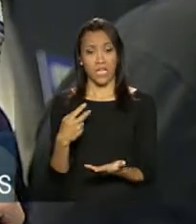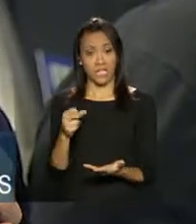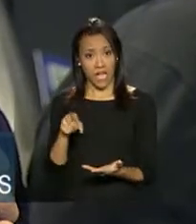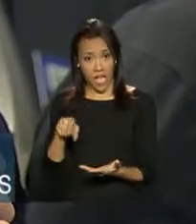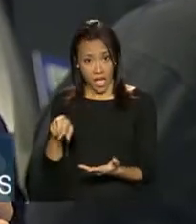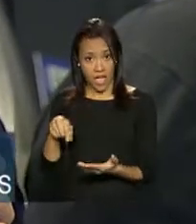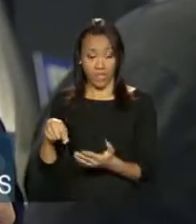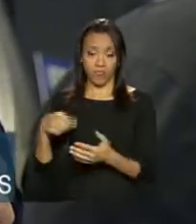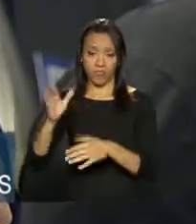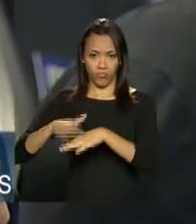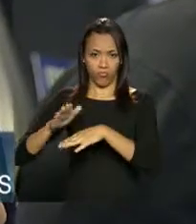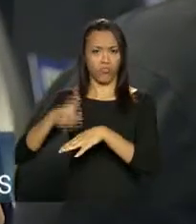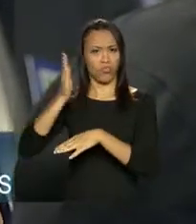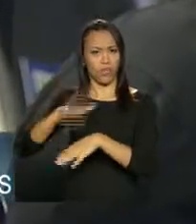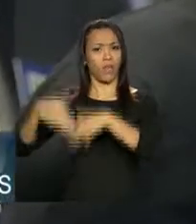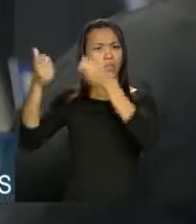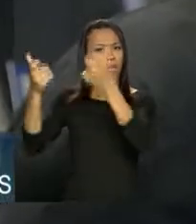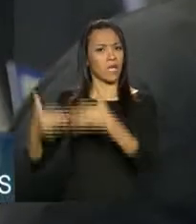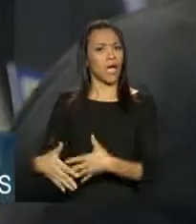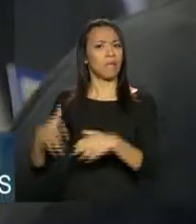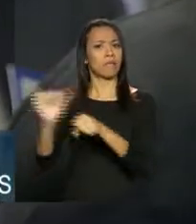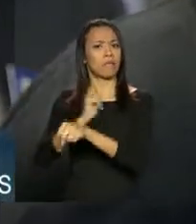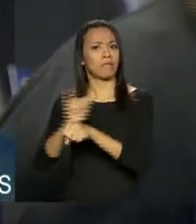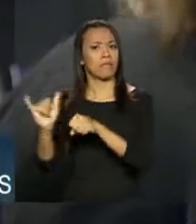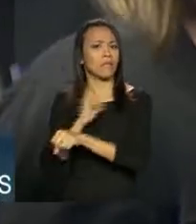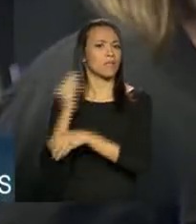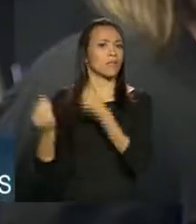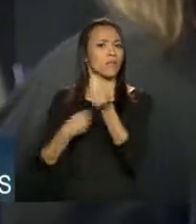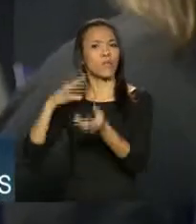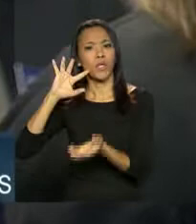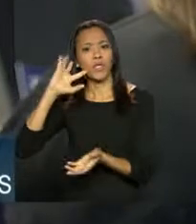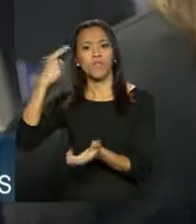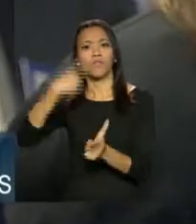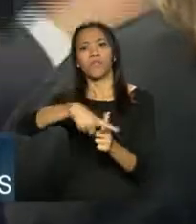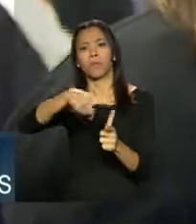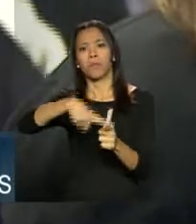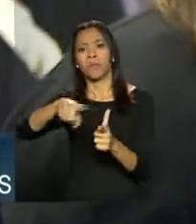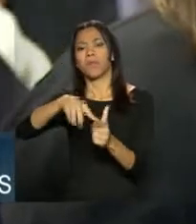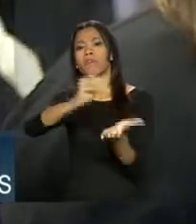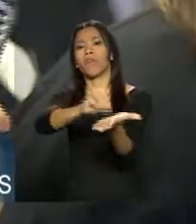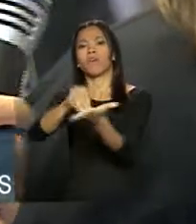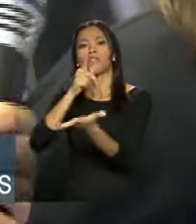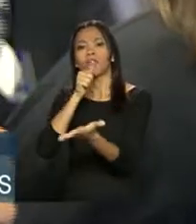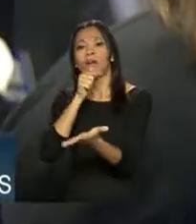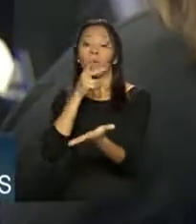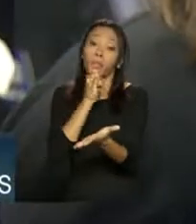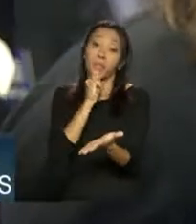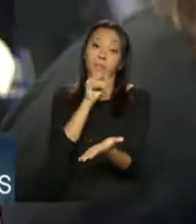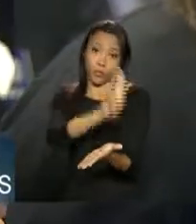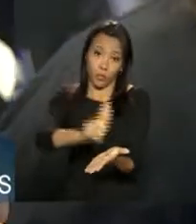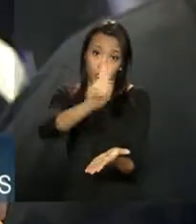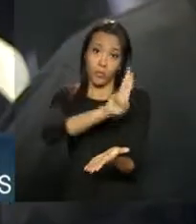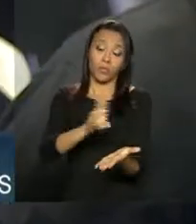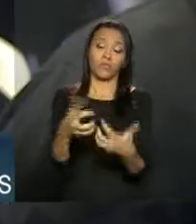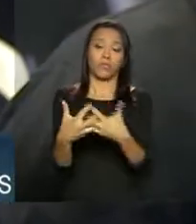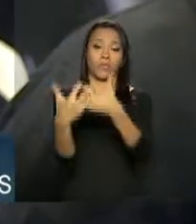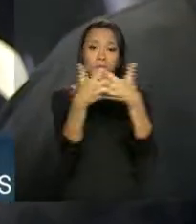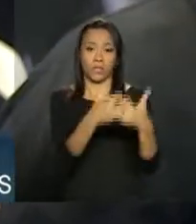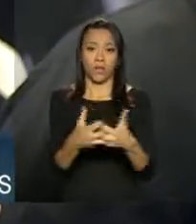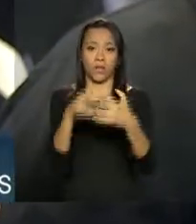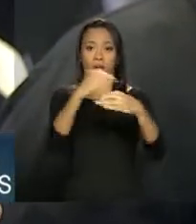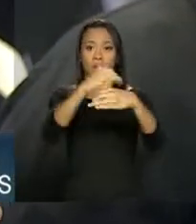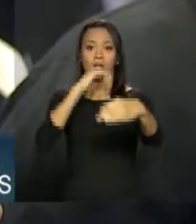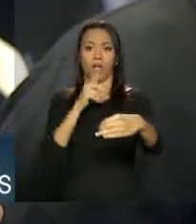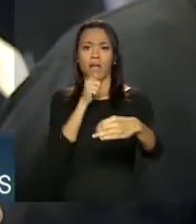emergenciais que os senhores citaram aqui como essa questão do carro-pipa no nordeste se o senhor dos trabalham